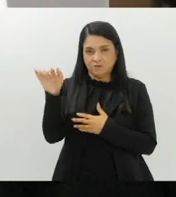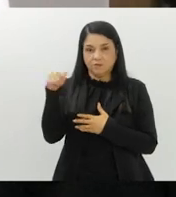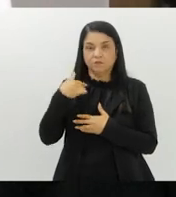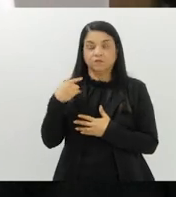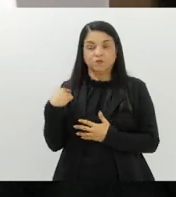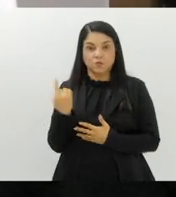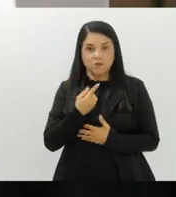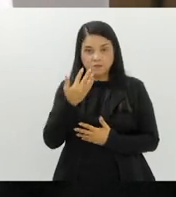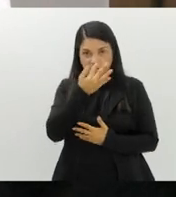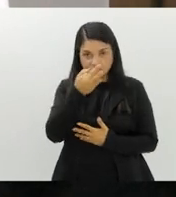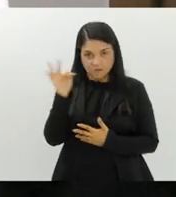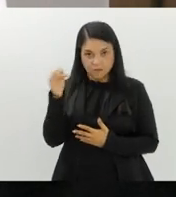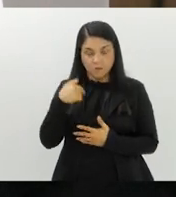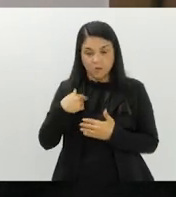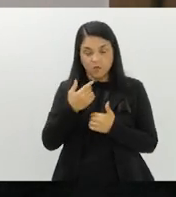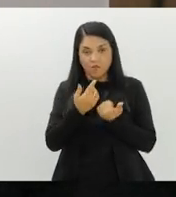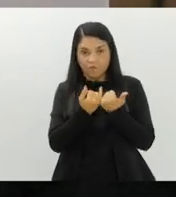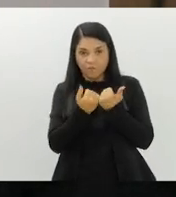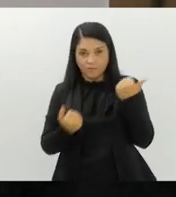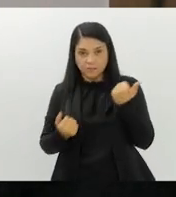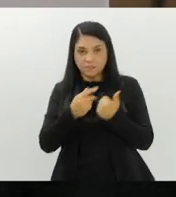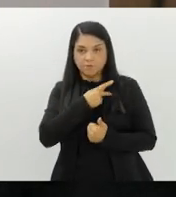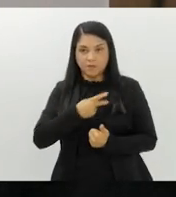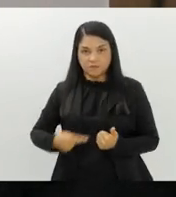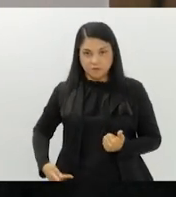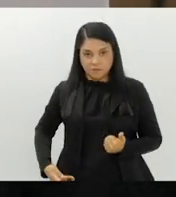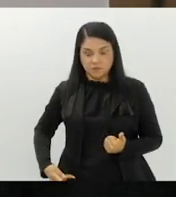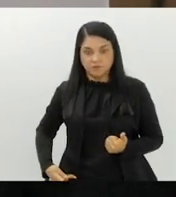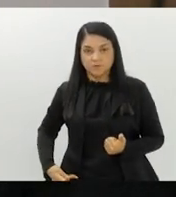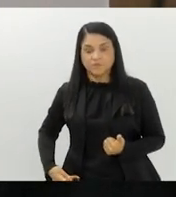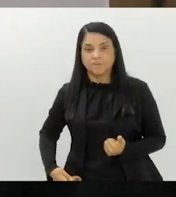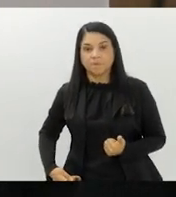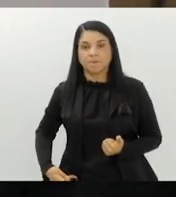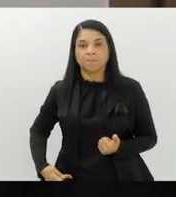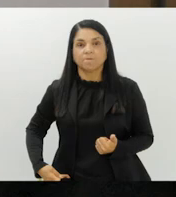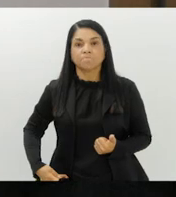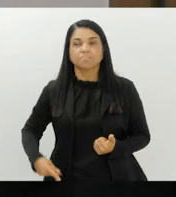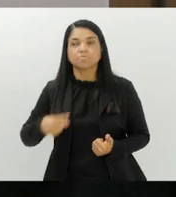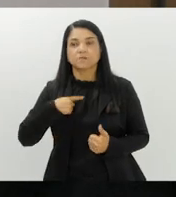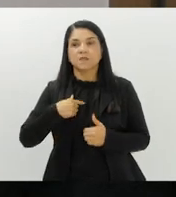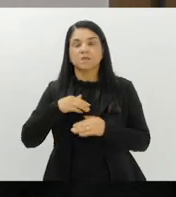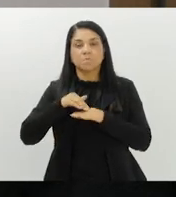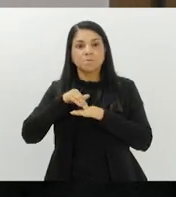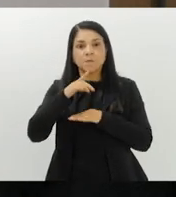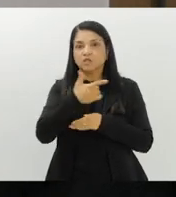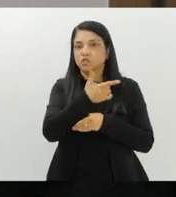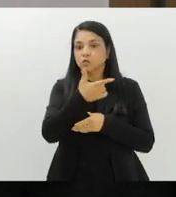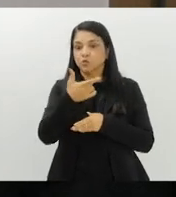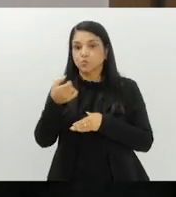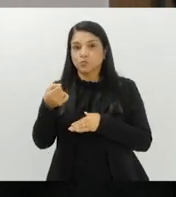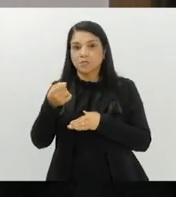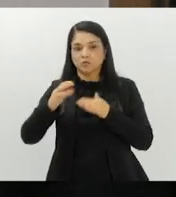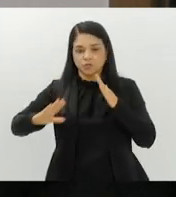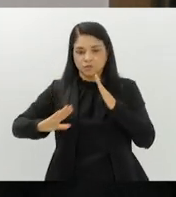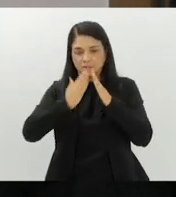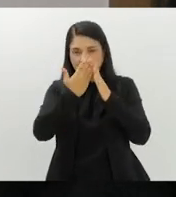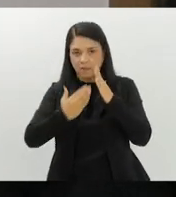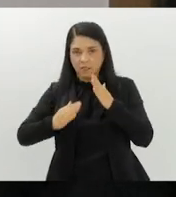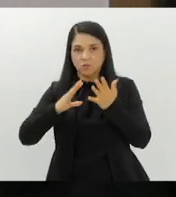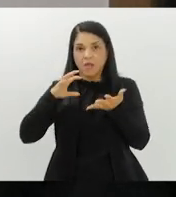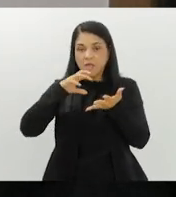federação, no qual eu sou vice-presidente, sou o segundo presidente, tem mais de 200 terreiros registrados com